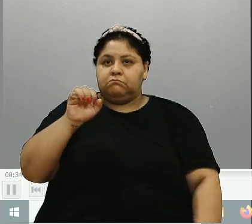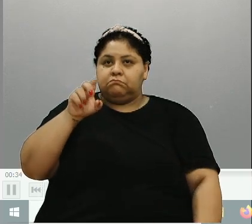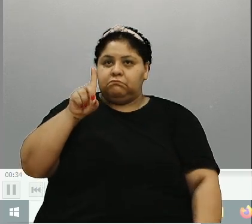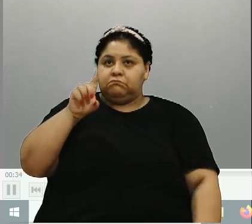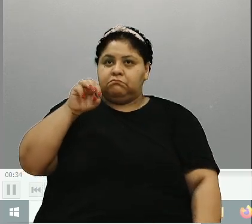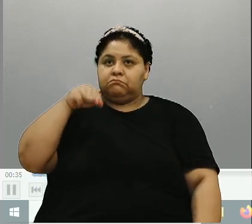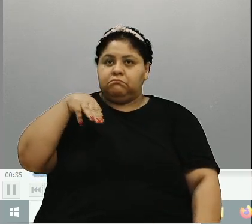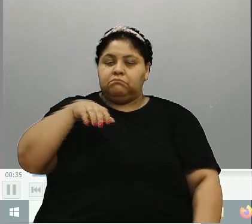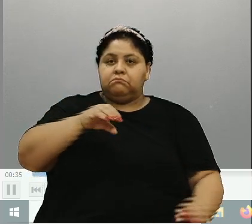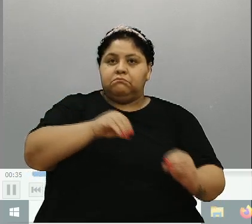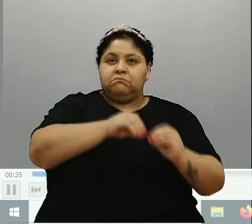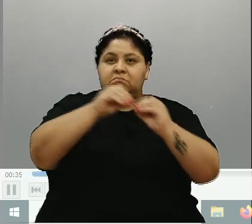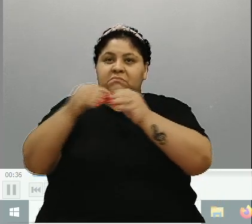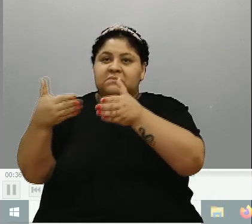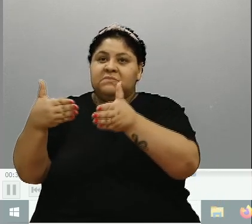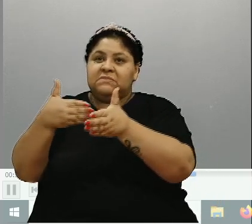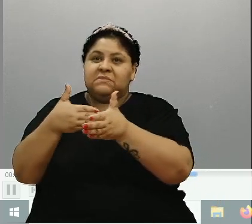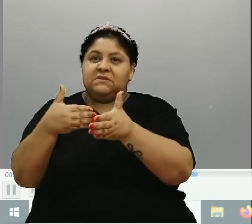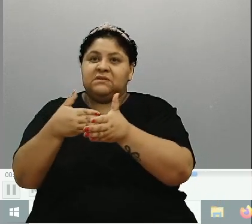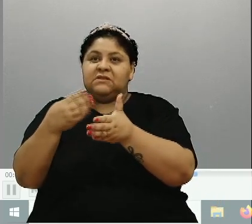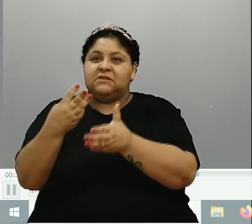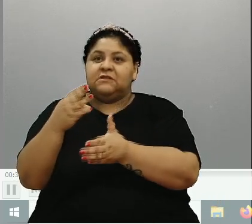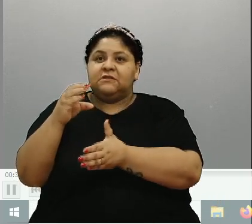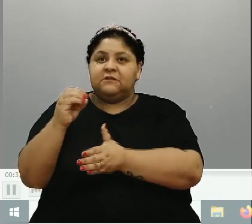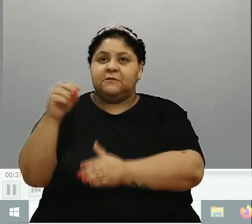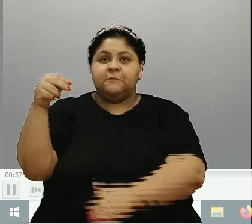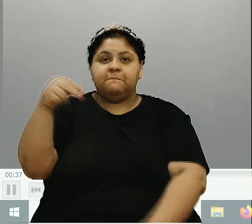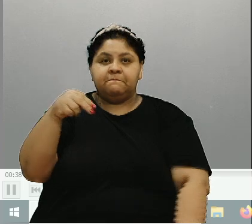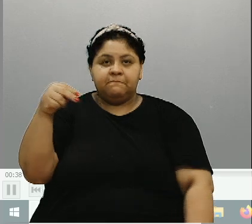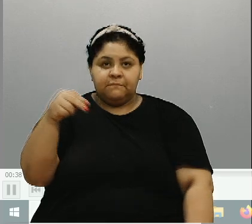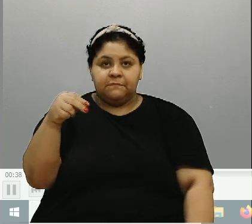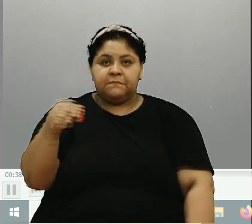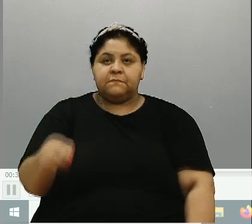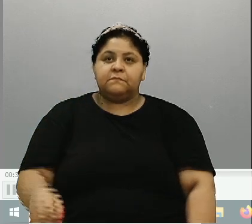retire até o dia 30 de novembro.